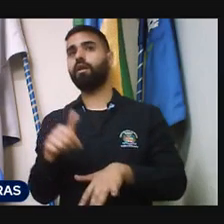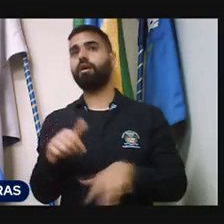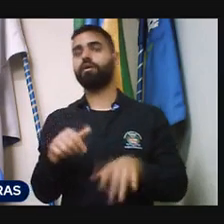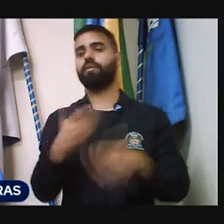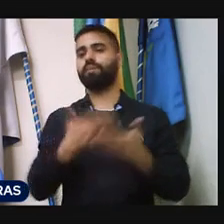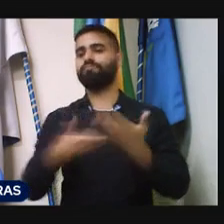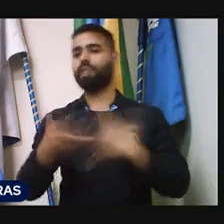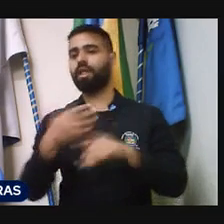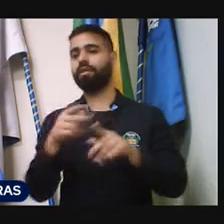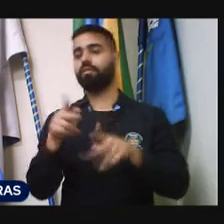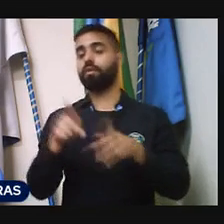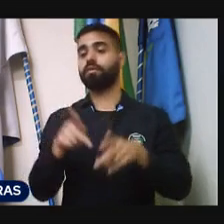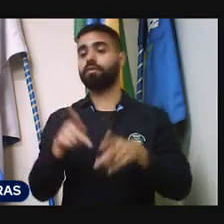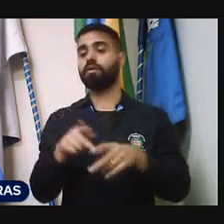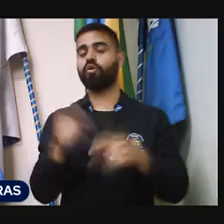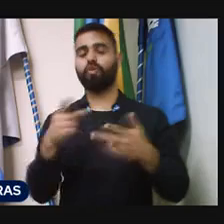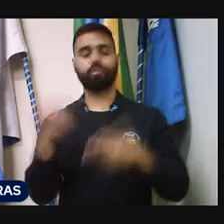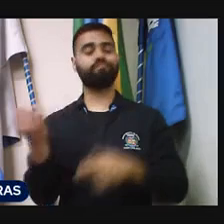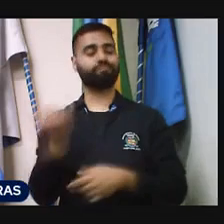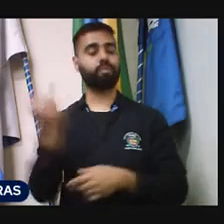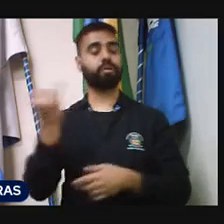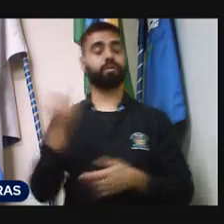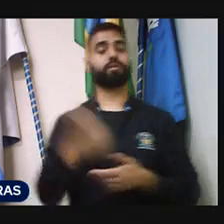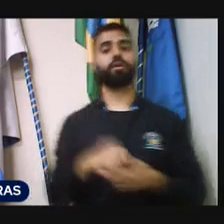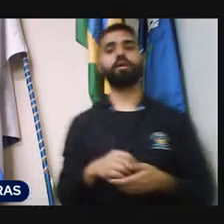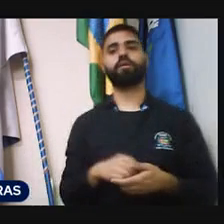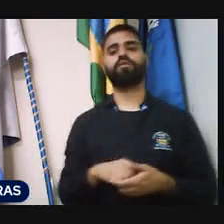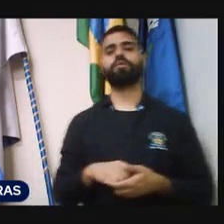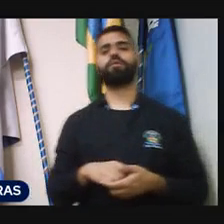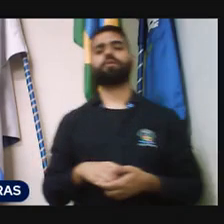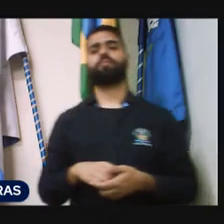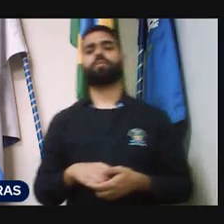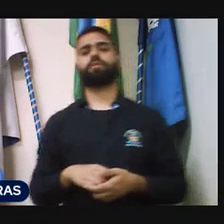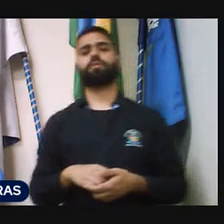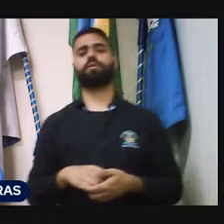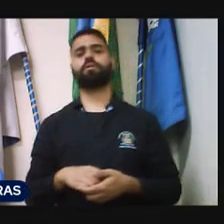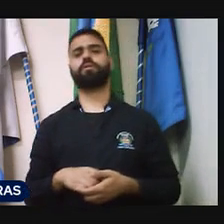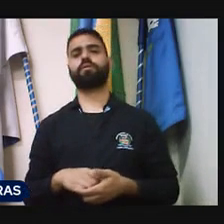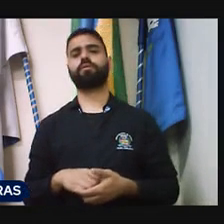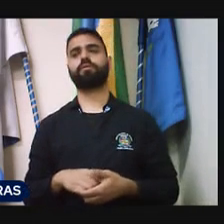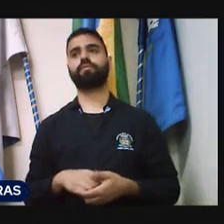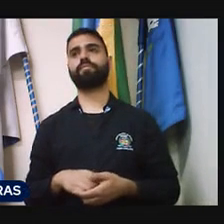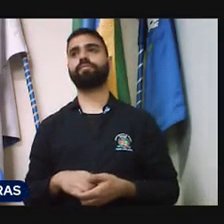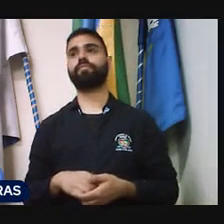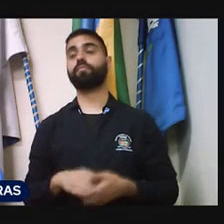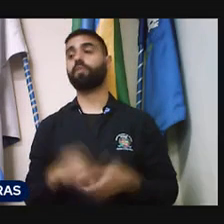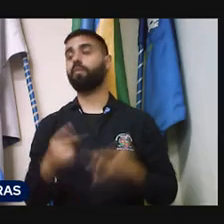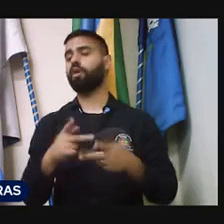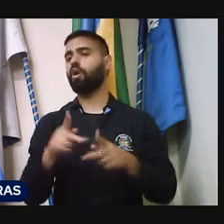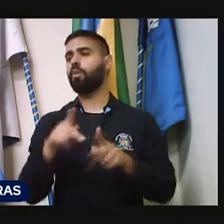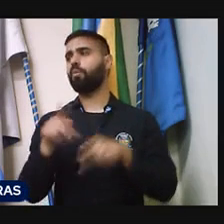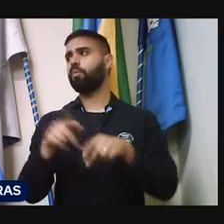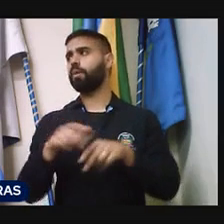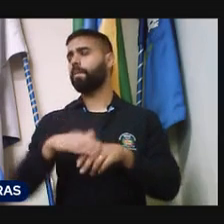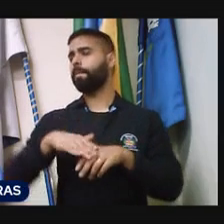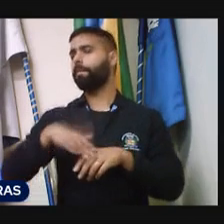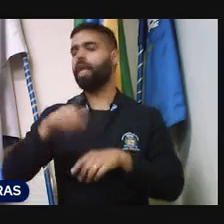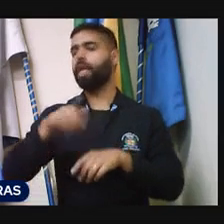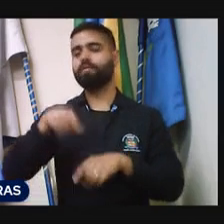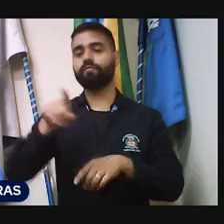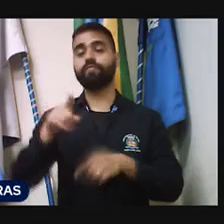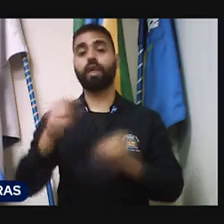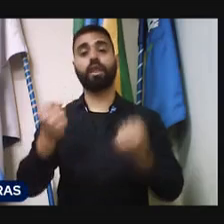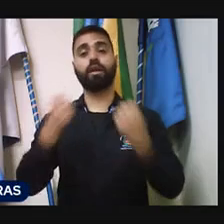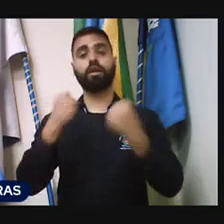que estão capacidades motoras importante principalmente para os indivíduos da terceira idade que é o público que mais frequenta as academias